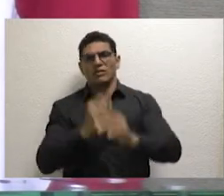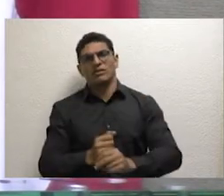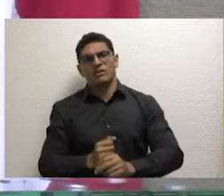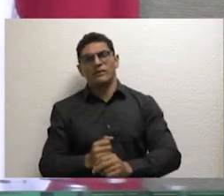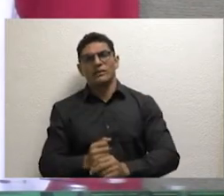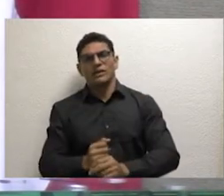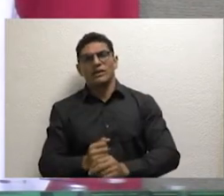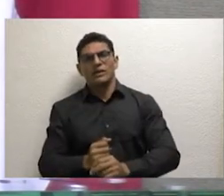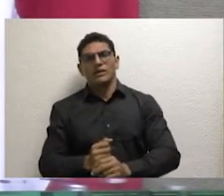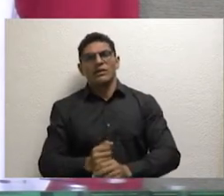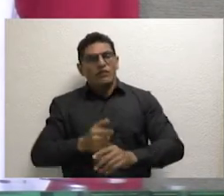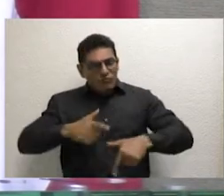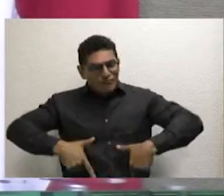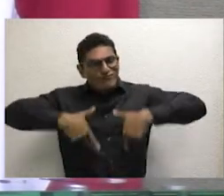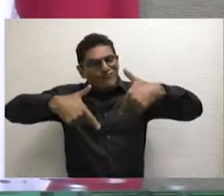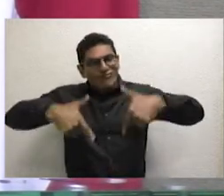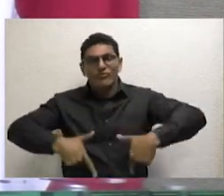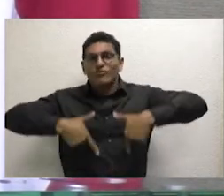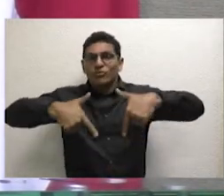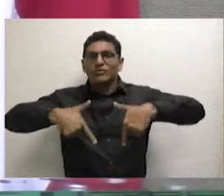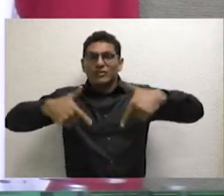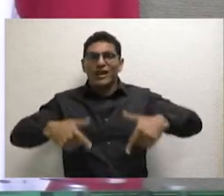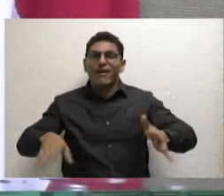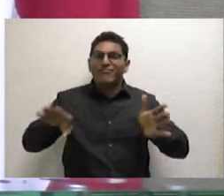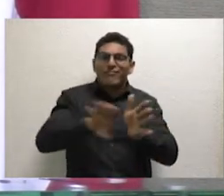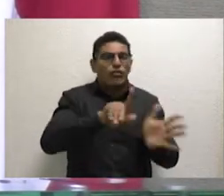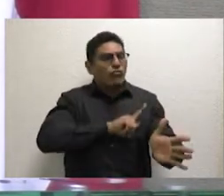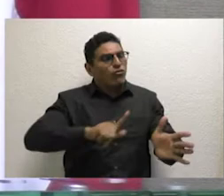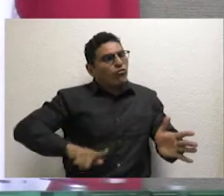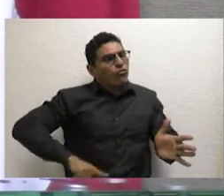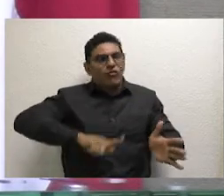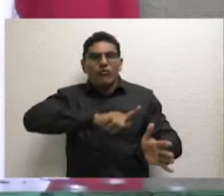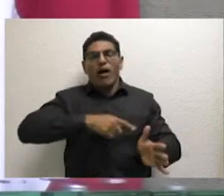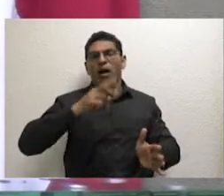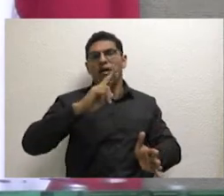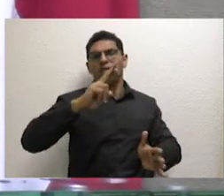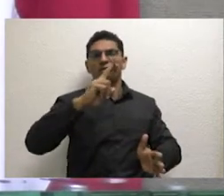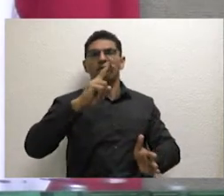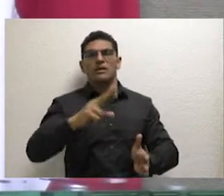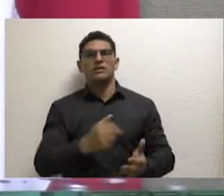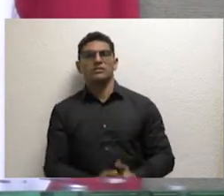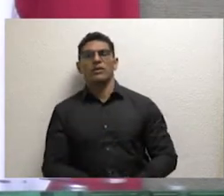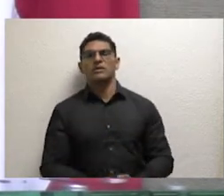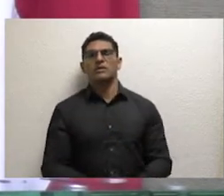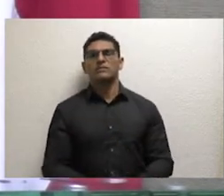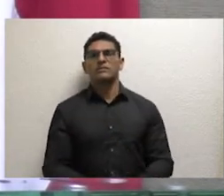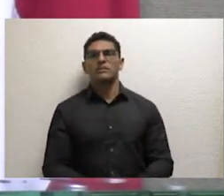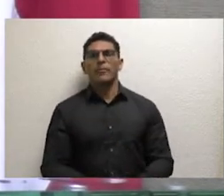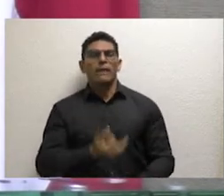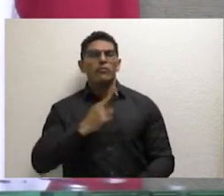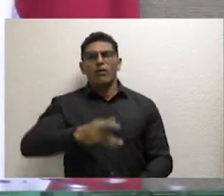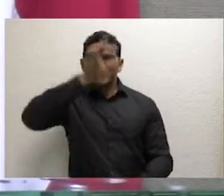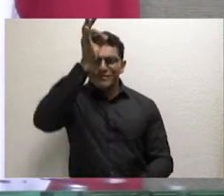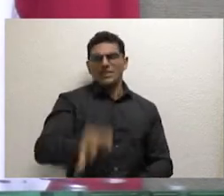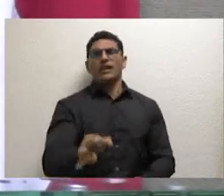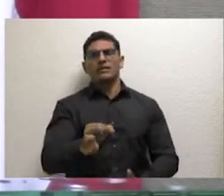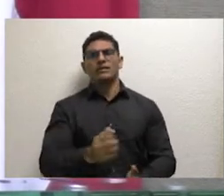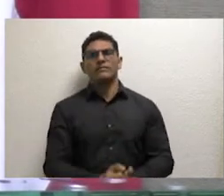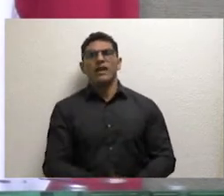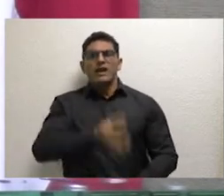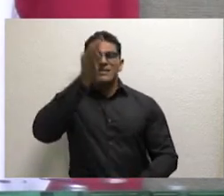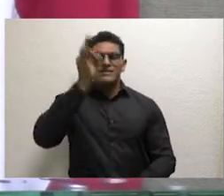vamos sair dessa luta enquanto o governador não nos der uma resposta concreta e